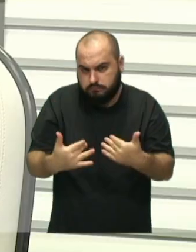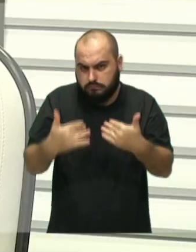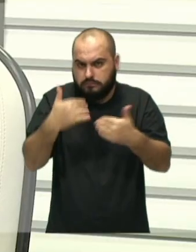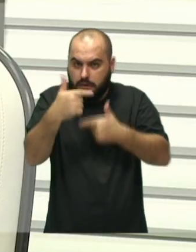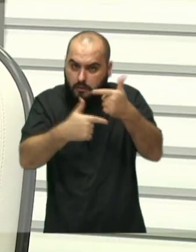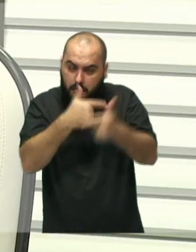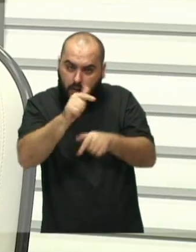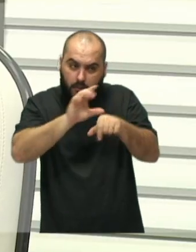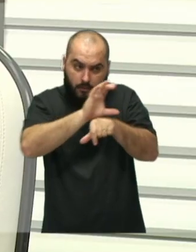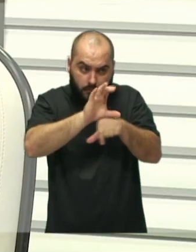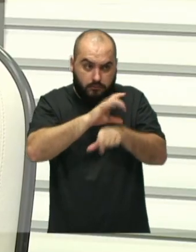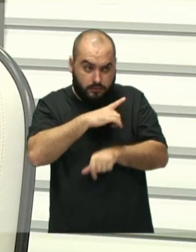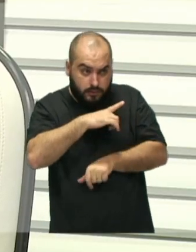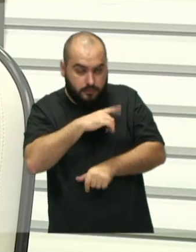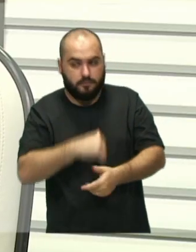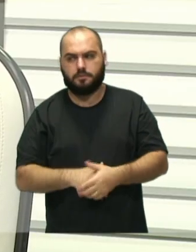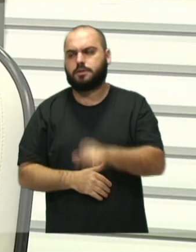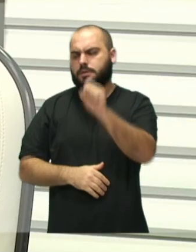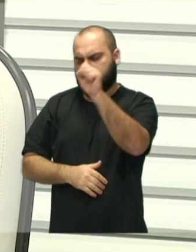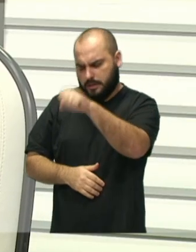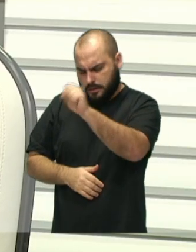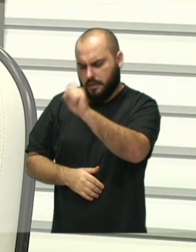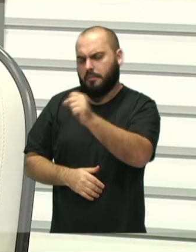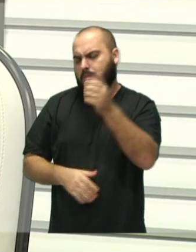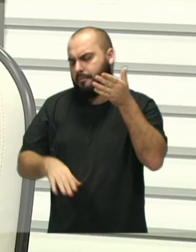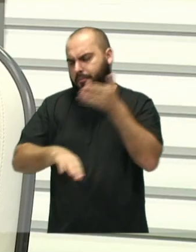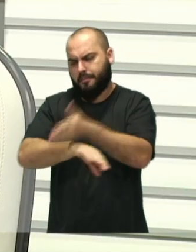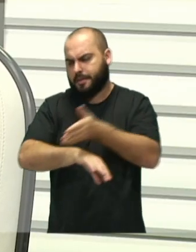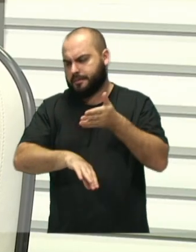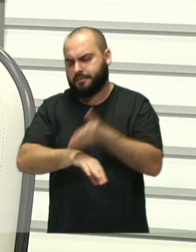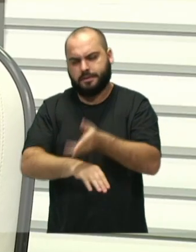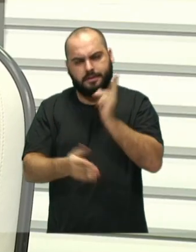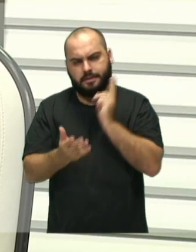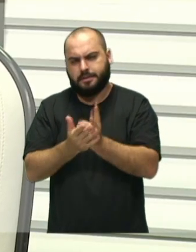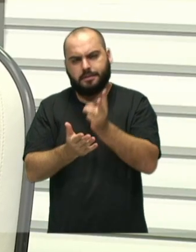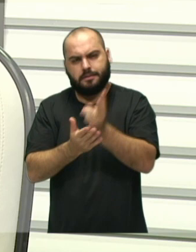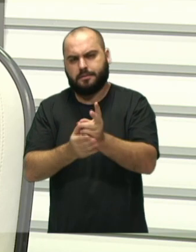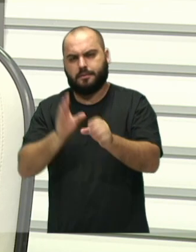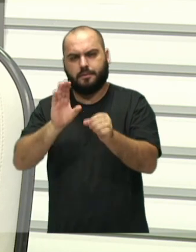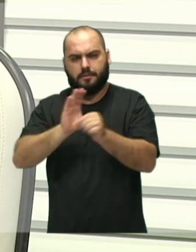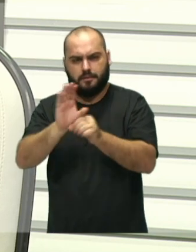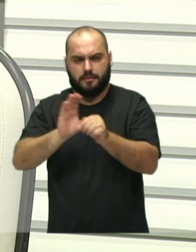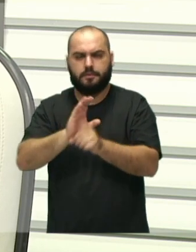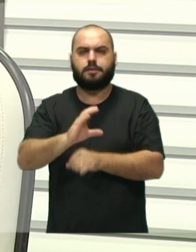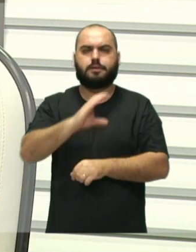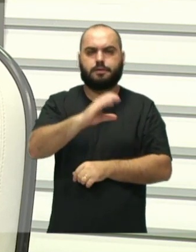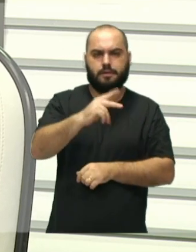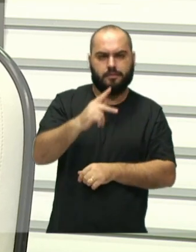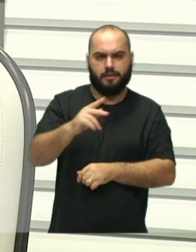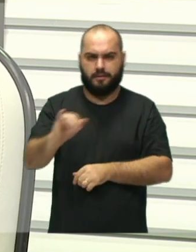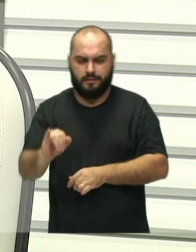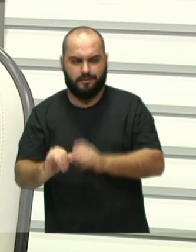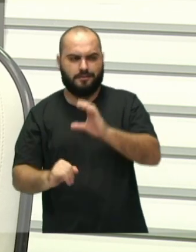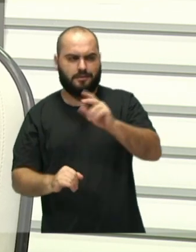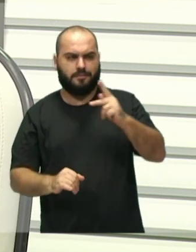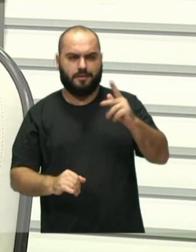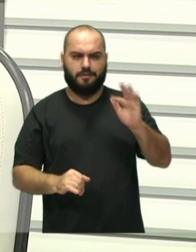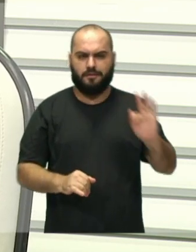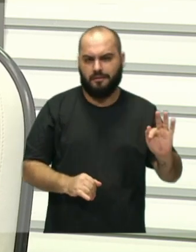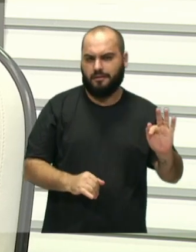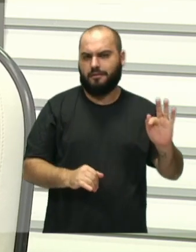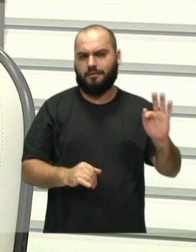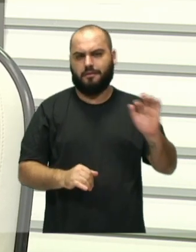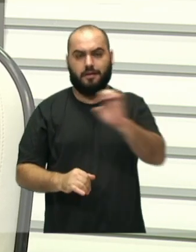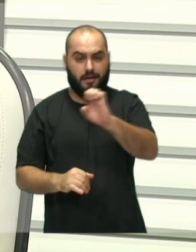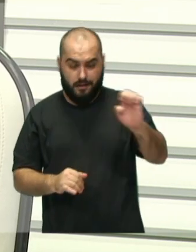em comissões sim eu participei de número de comissões sempre esteve envolvido nelas participa de CPI CP mais para frente nós vamos tratar